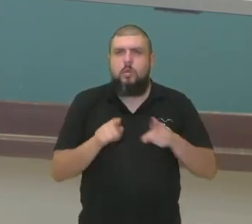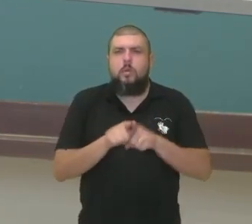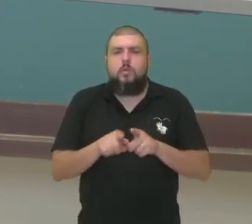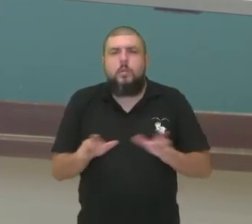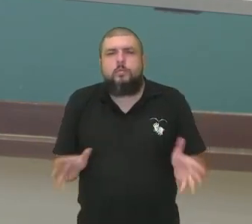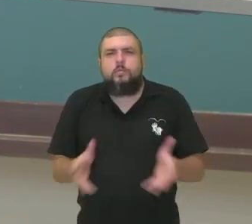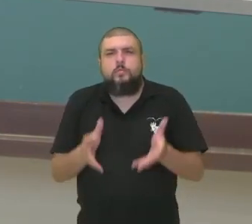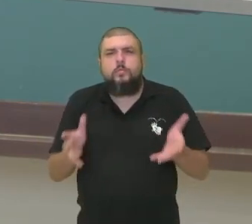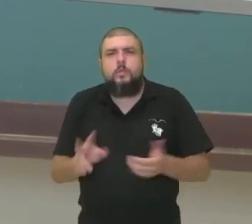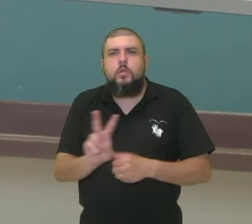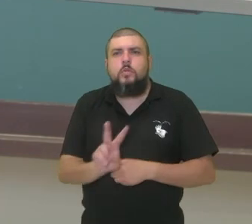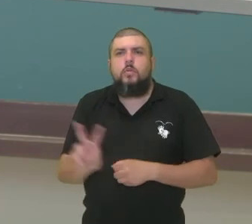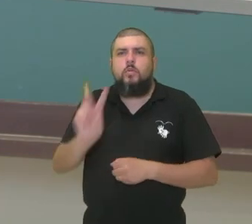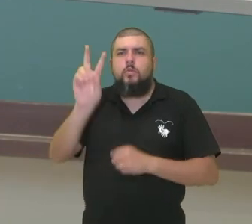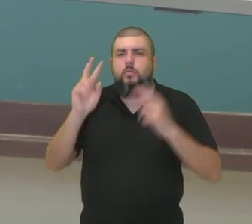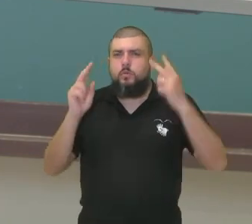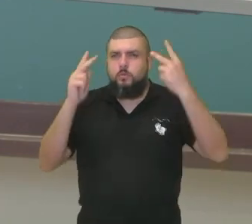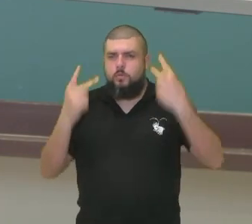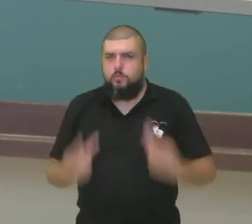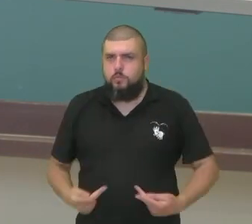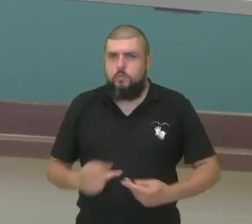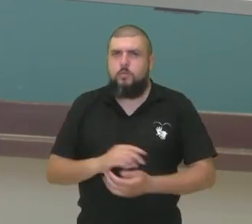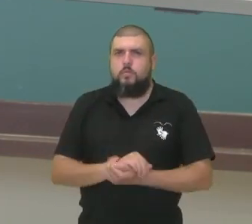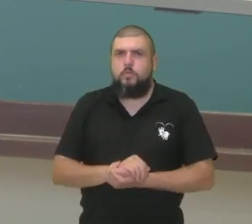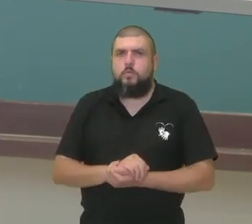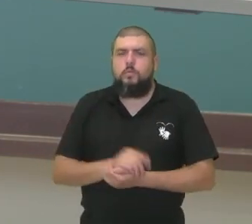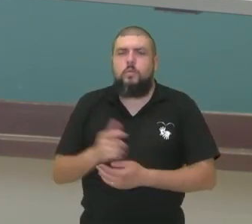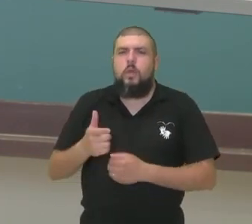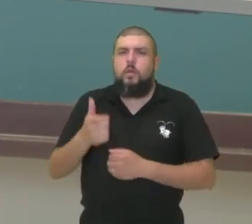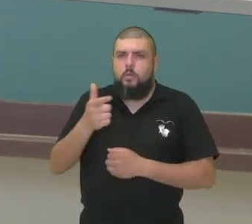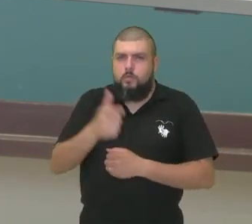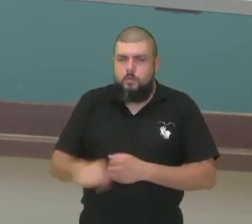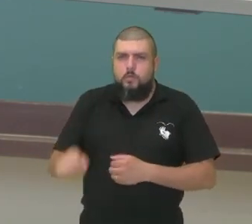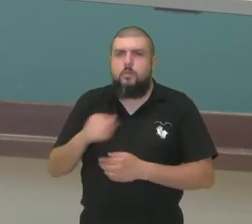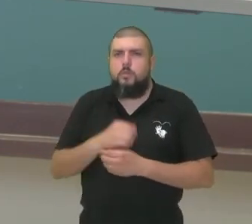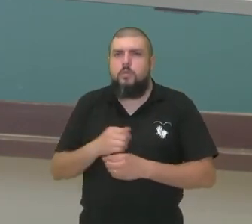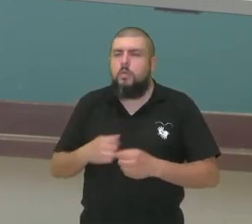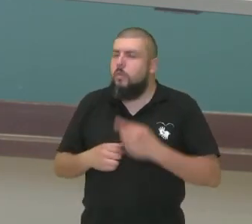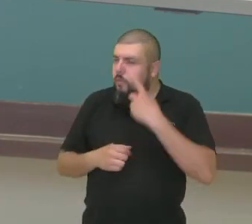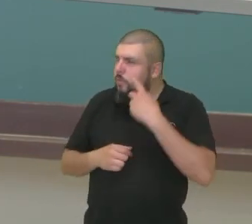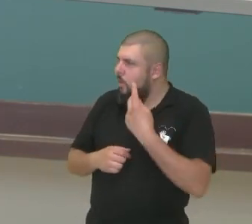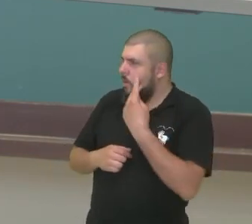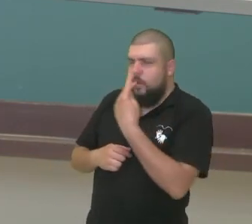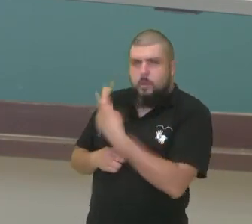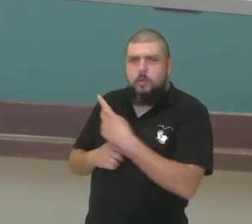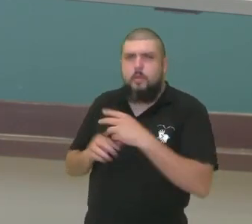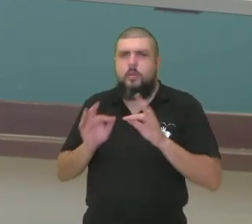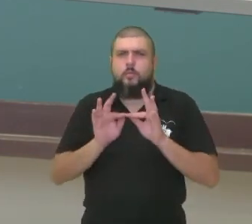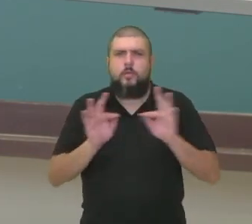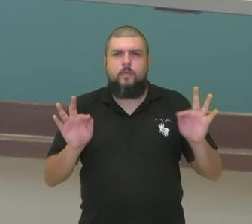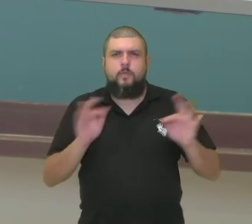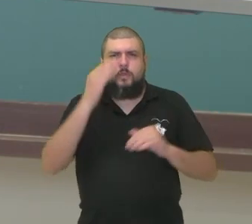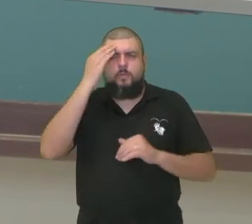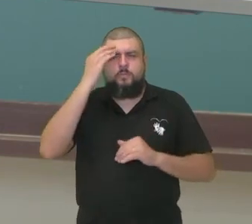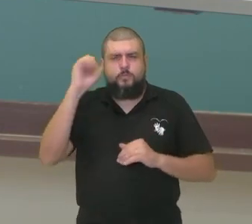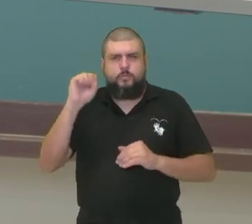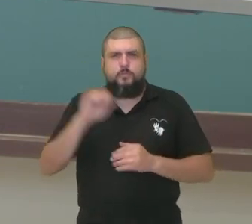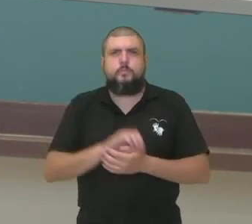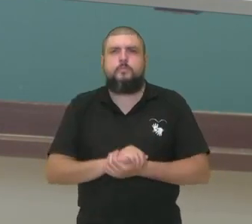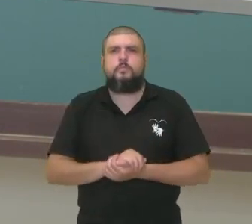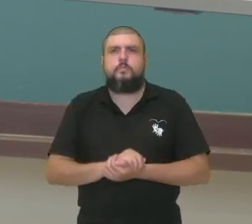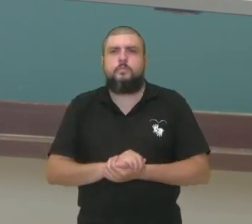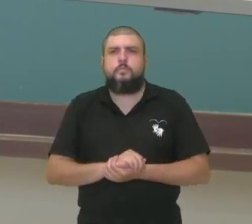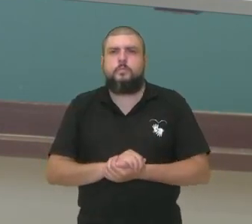humanos, para além da própria doutrina. Novamente, Santidade Dalai Lama, e sempre com frases de sabedoria. Já